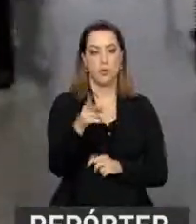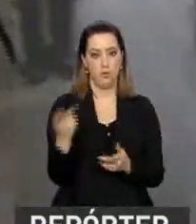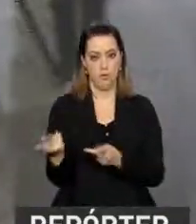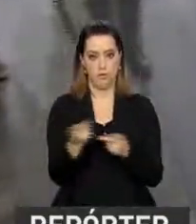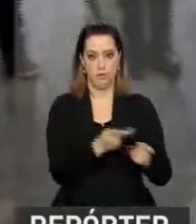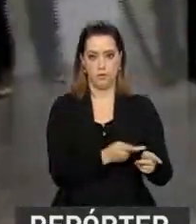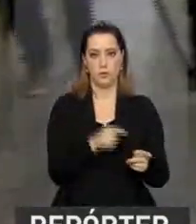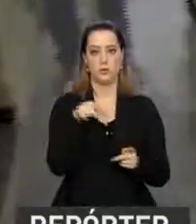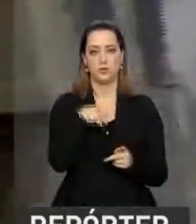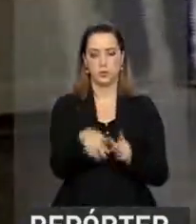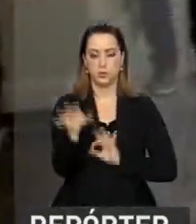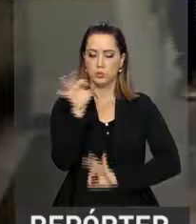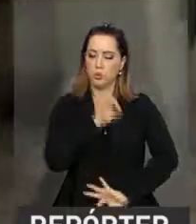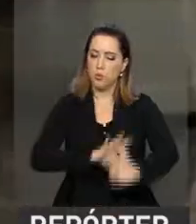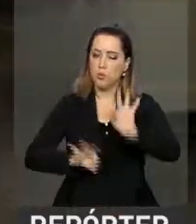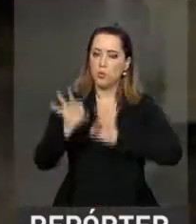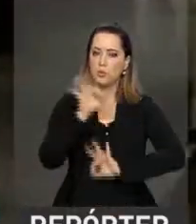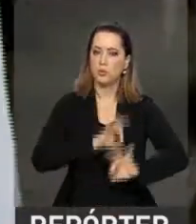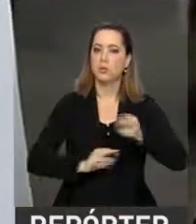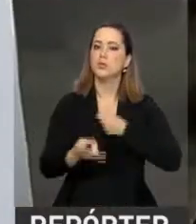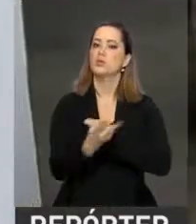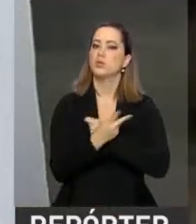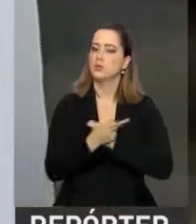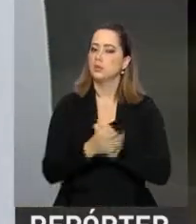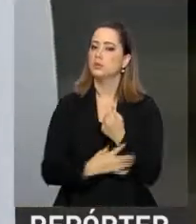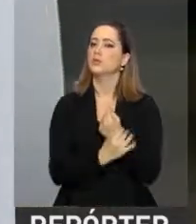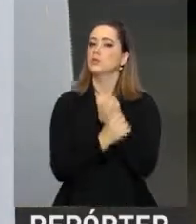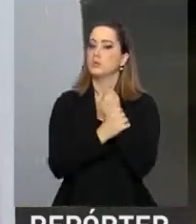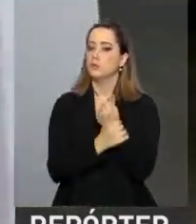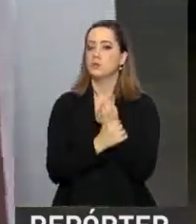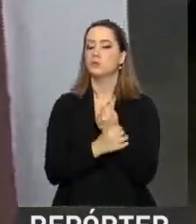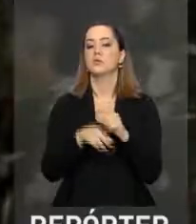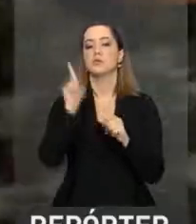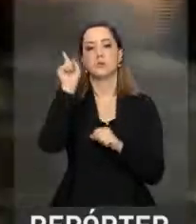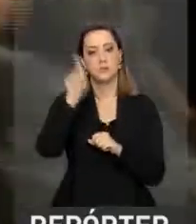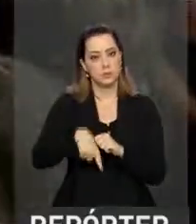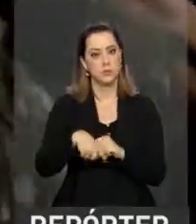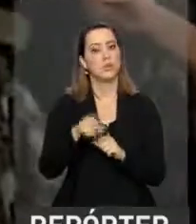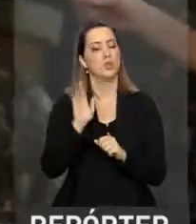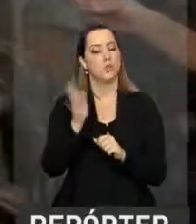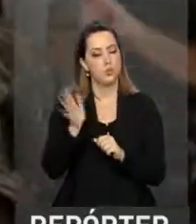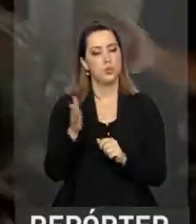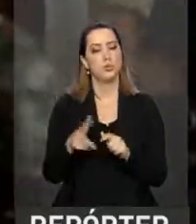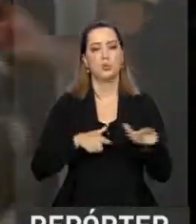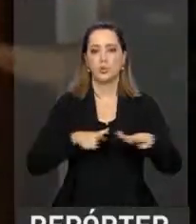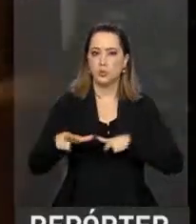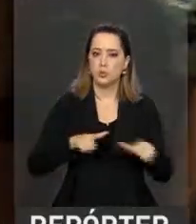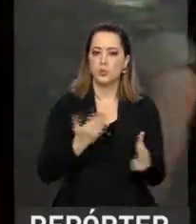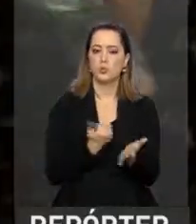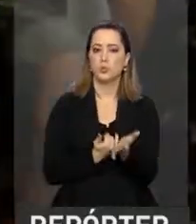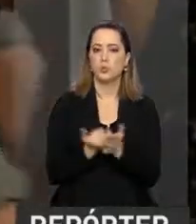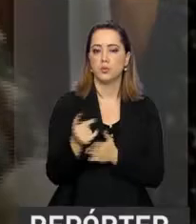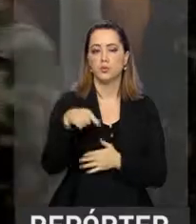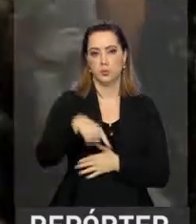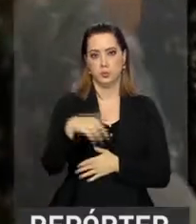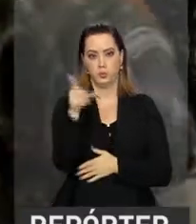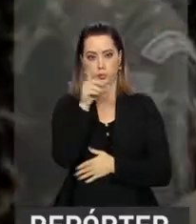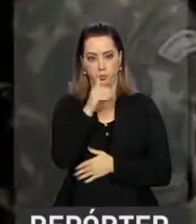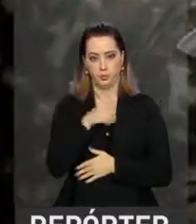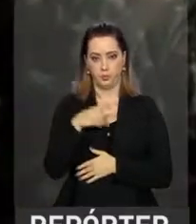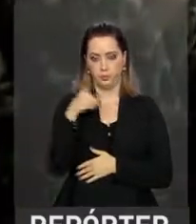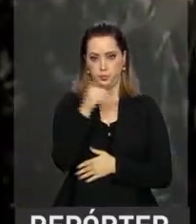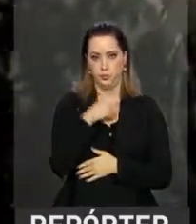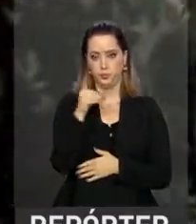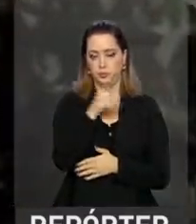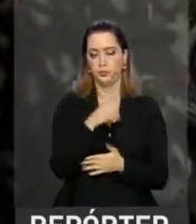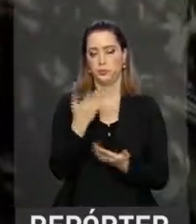centro e afirmou que o planejamento de defesa e segurança das Forças Armadas está pronto para começar a operar efetivamente